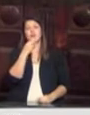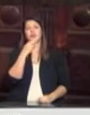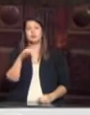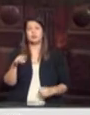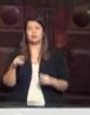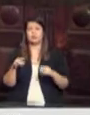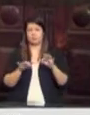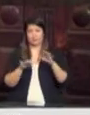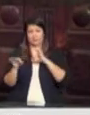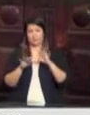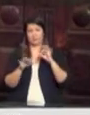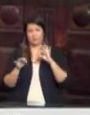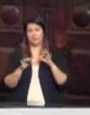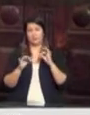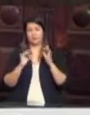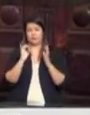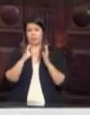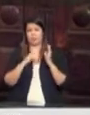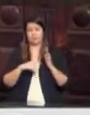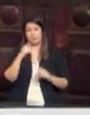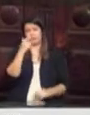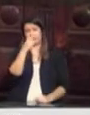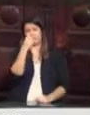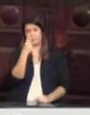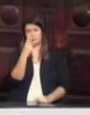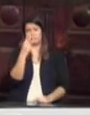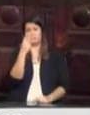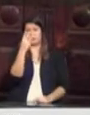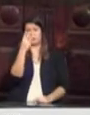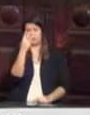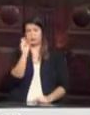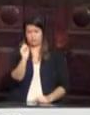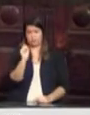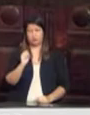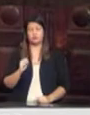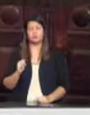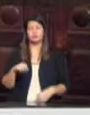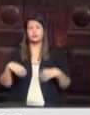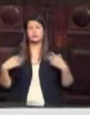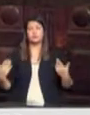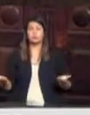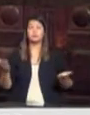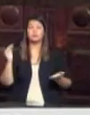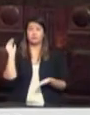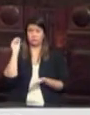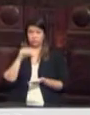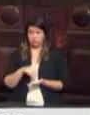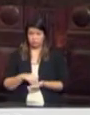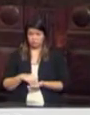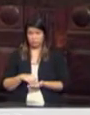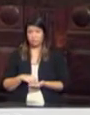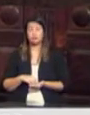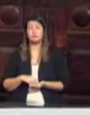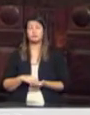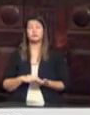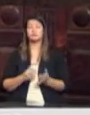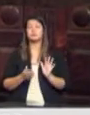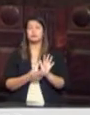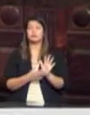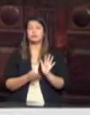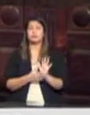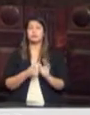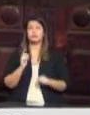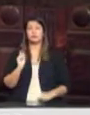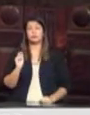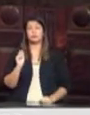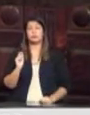desse projeto de lei 2248. E, no final, propôs a